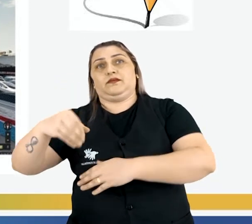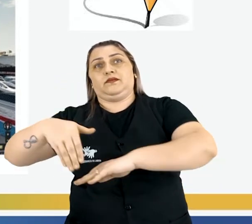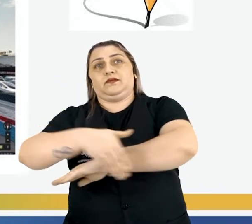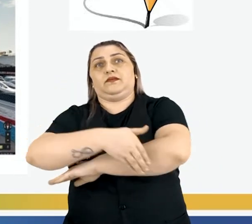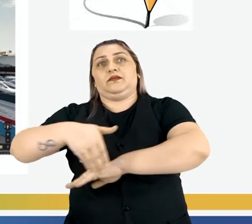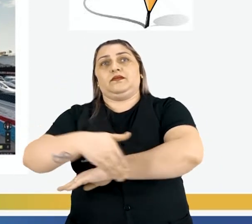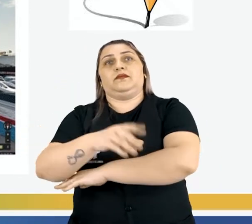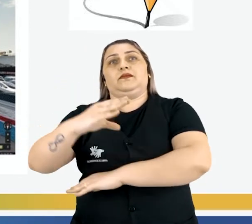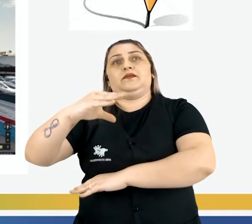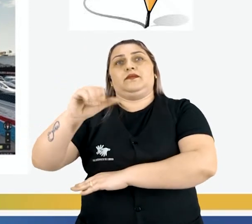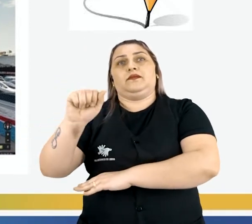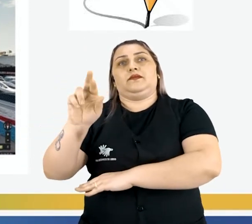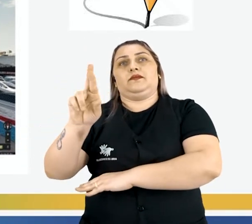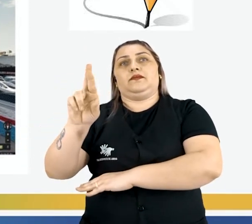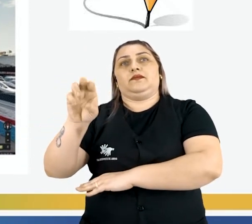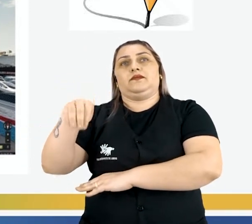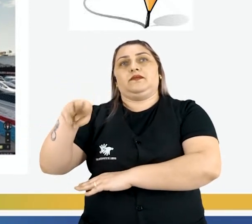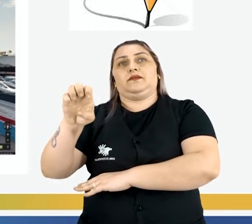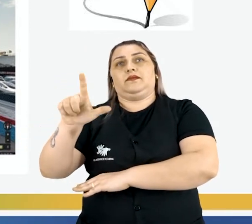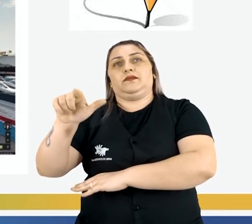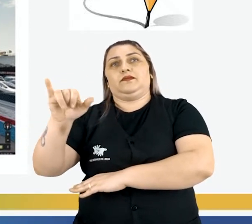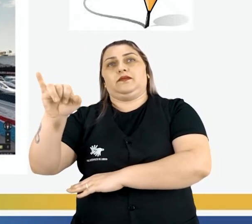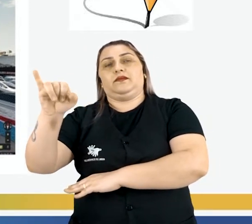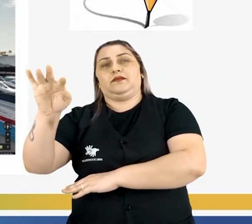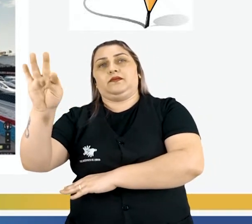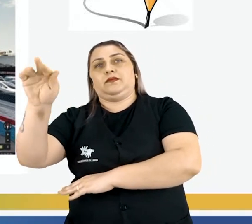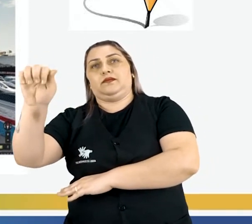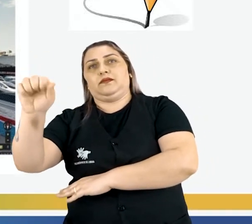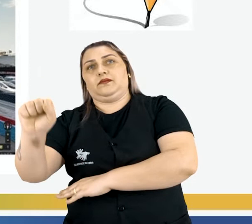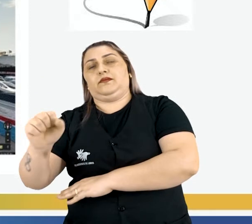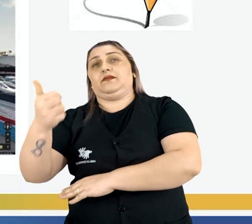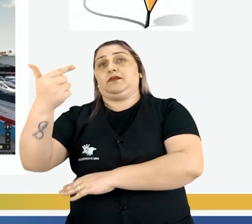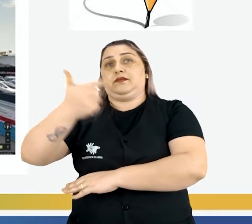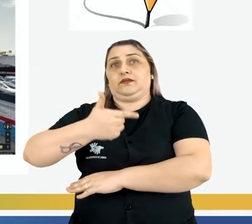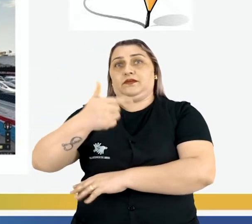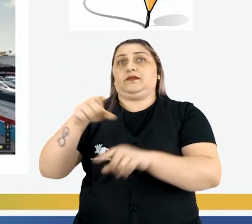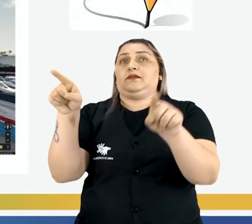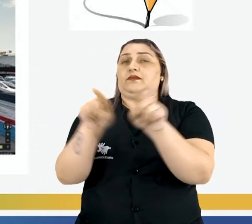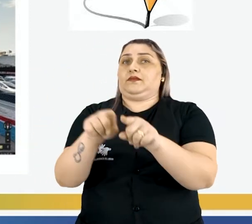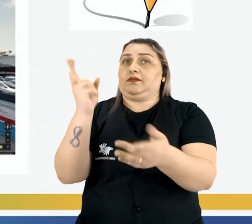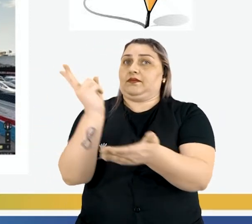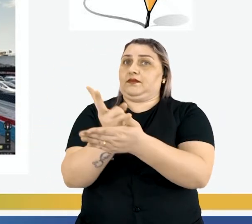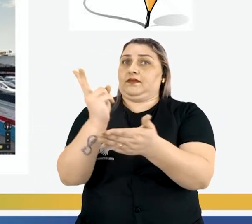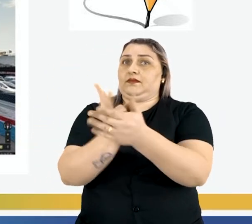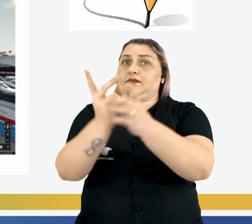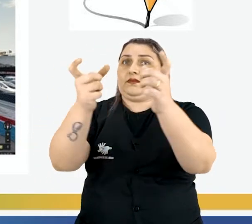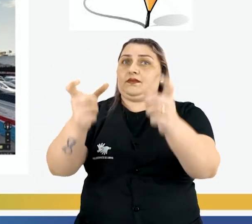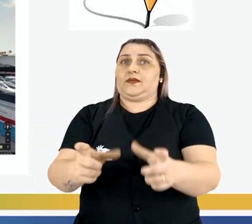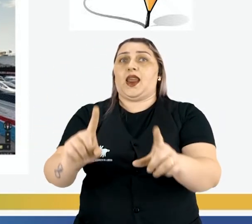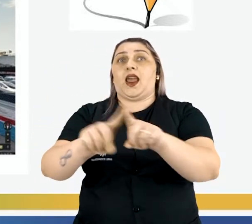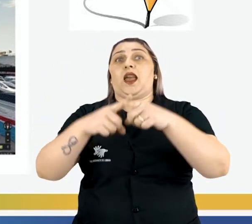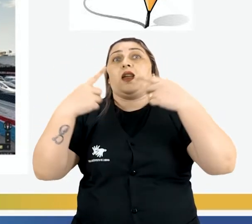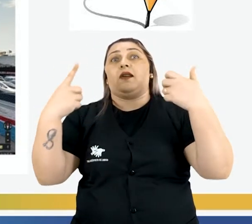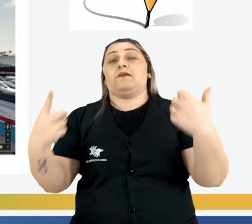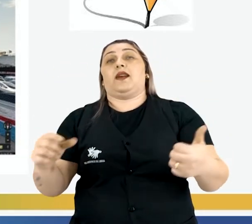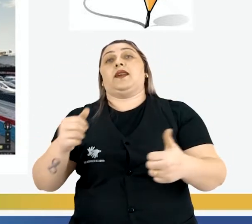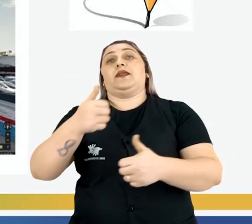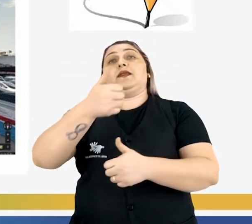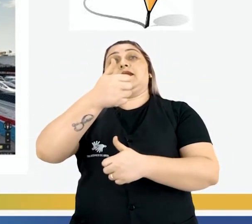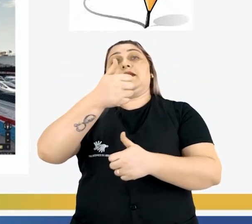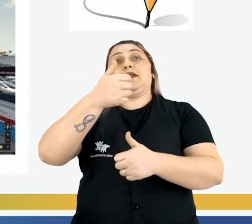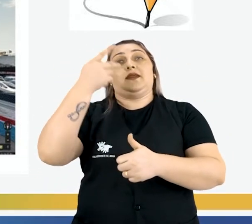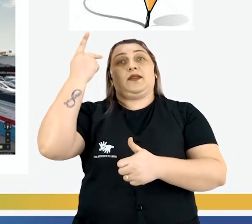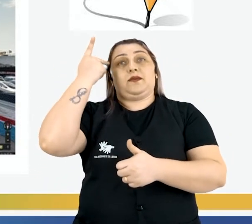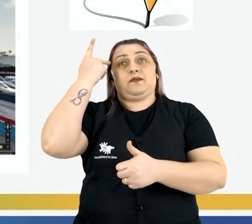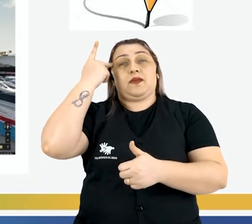das Carmelitas. E a segunda imagem também é no mesmo local, na Rua das Carmelitas, no centro